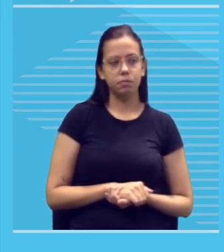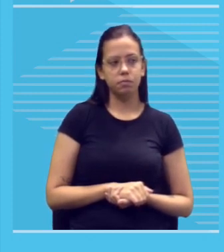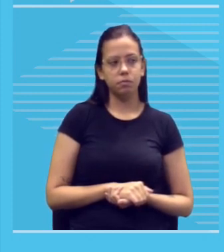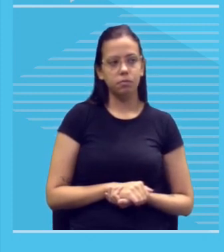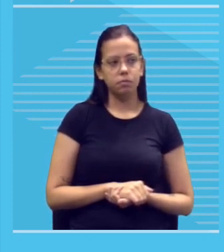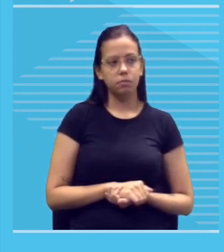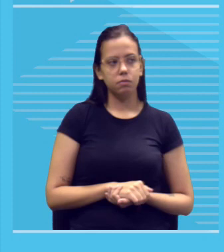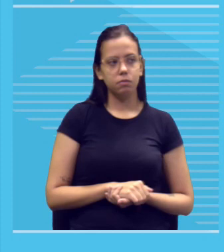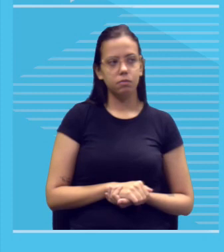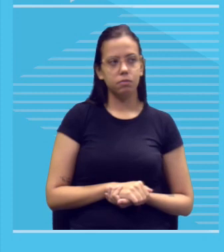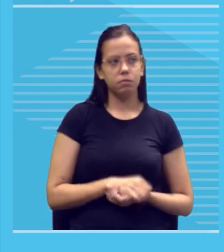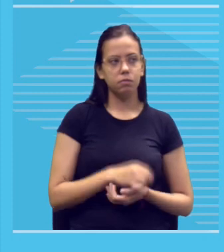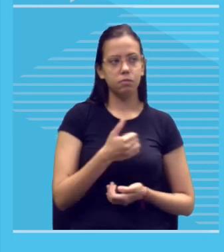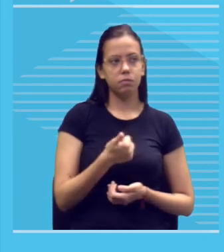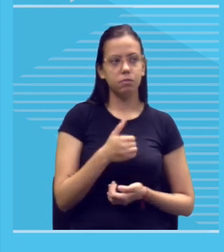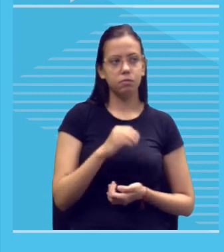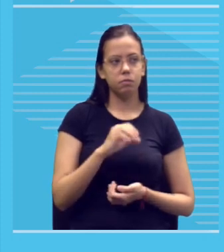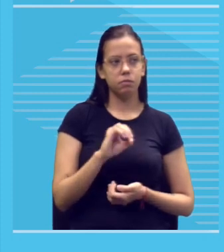104